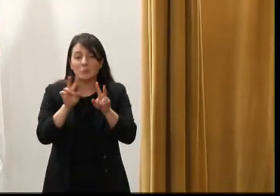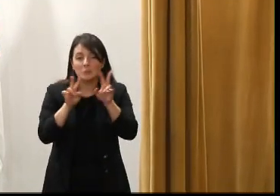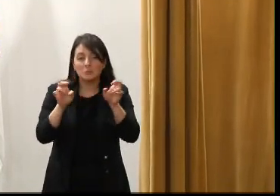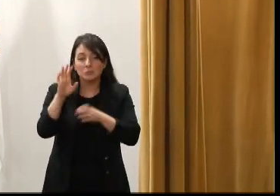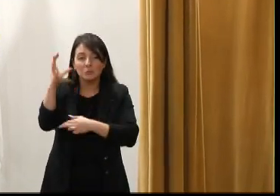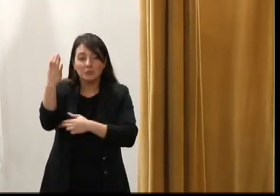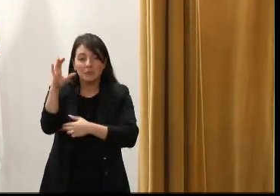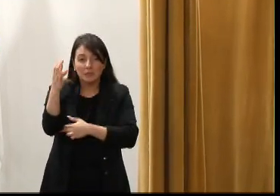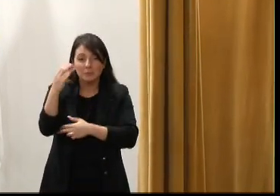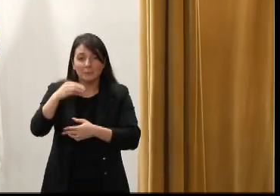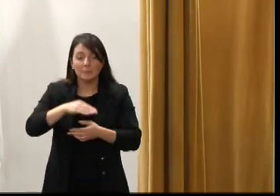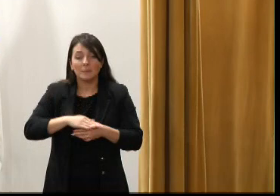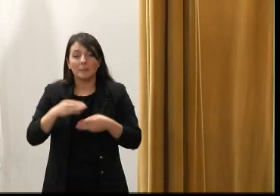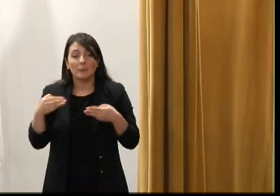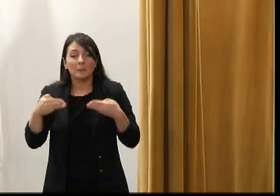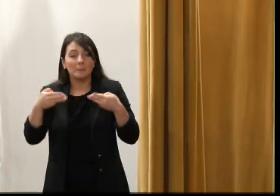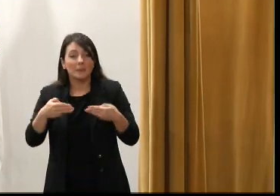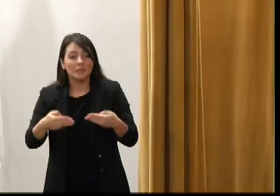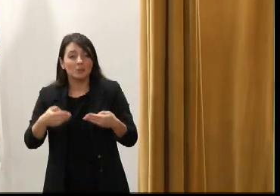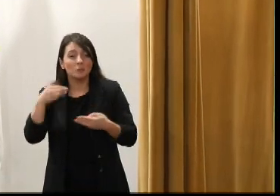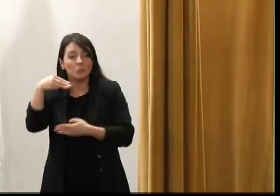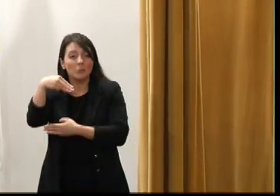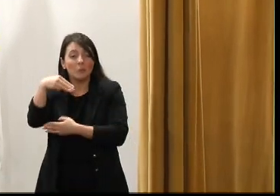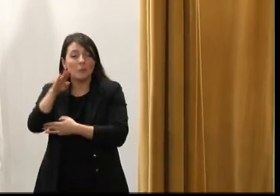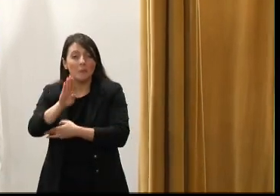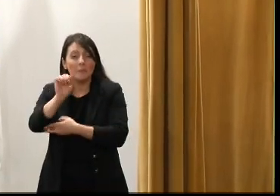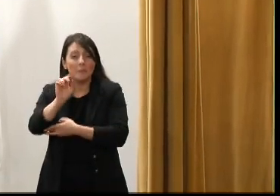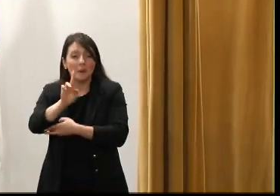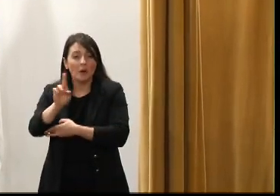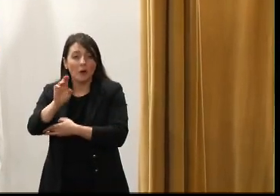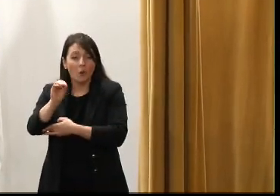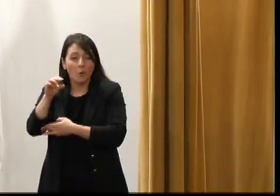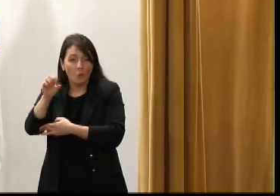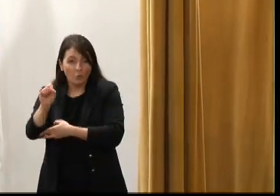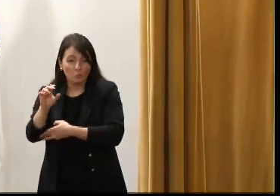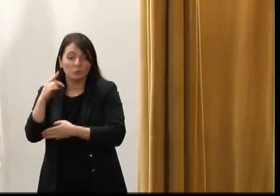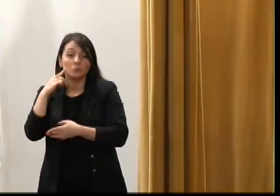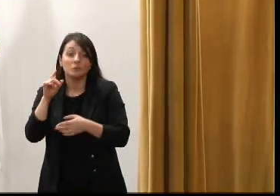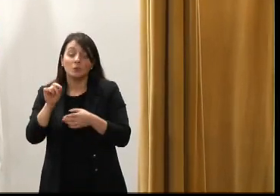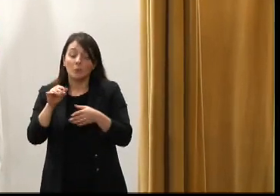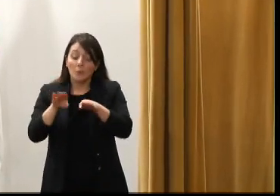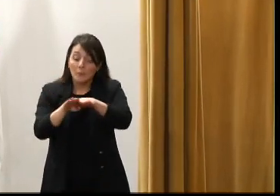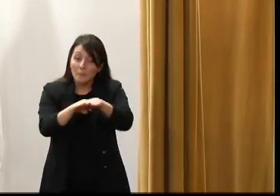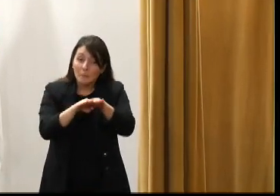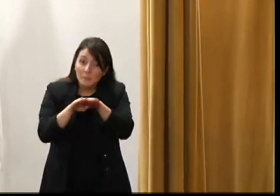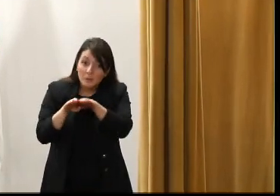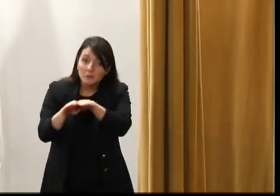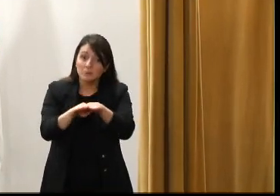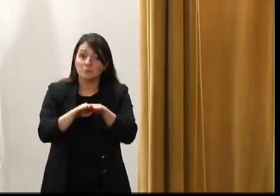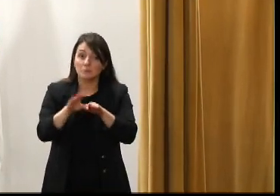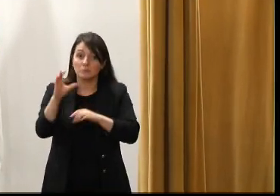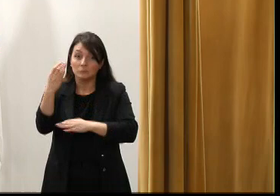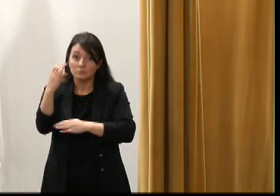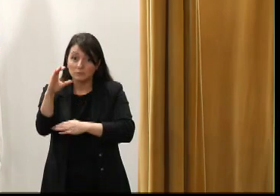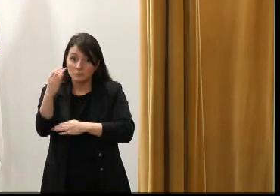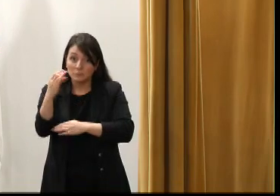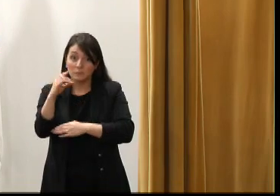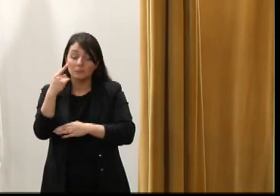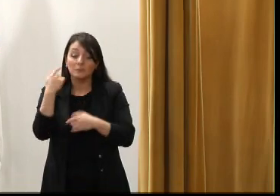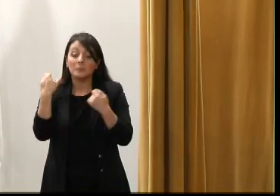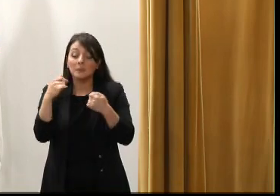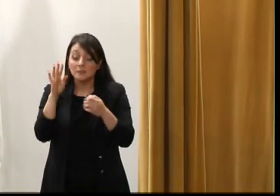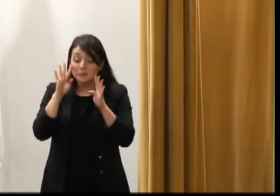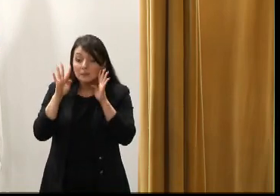o padrão a ser decidido é um padrão reverente à ciência, os gestores públicos precisam ouvir